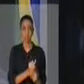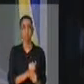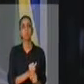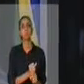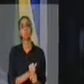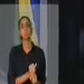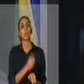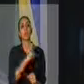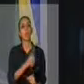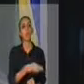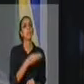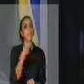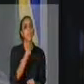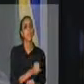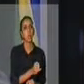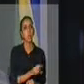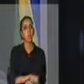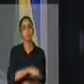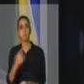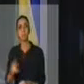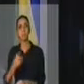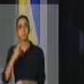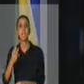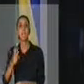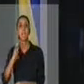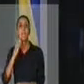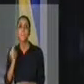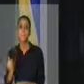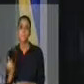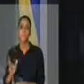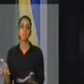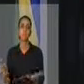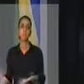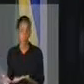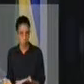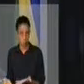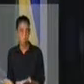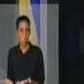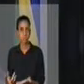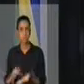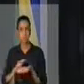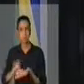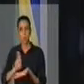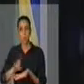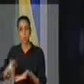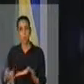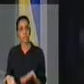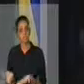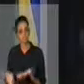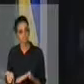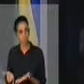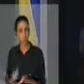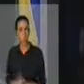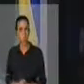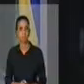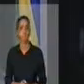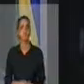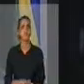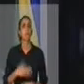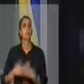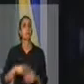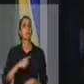de 2 bilhões e 100 para 3 bilhões de reais por ano para o tratamento. Procedimentos de